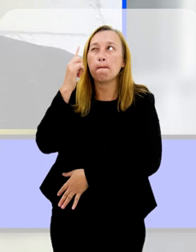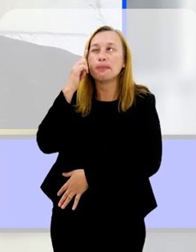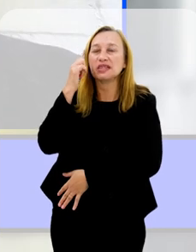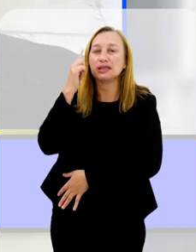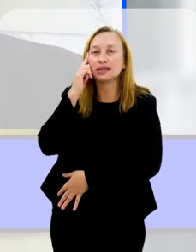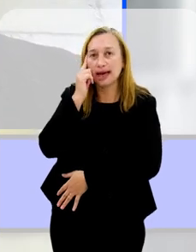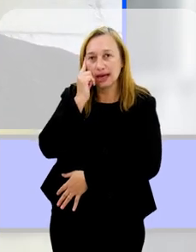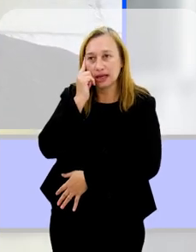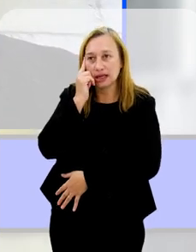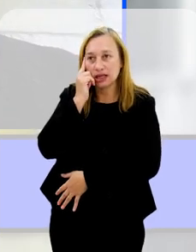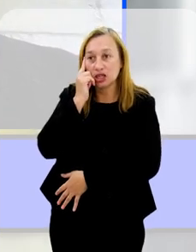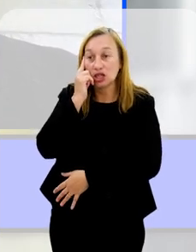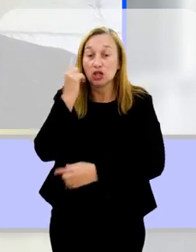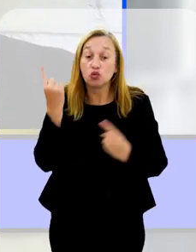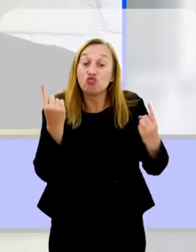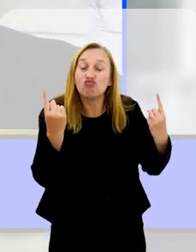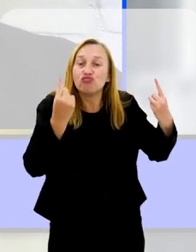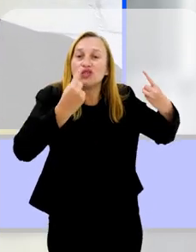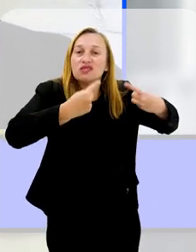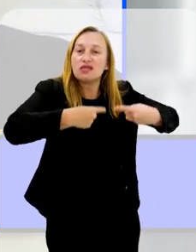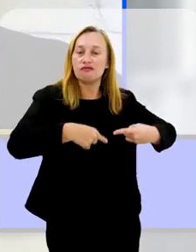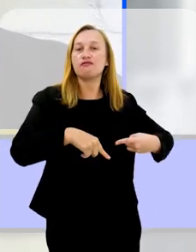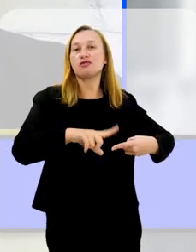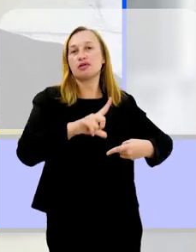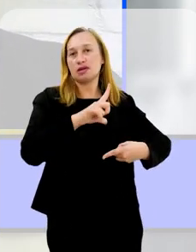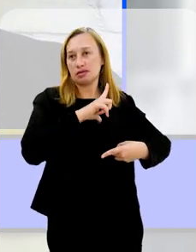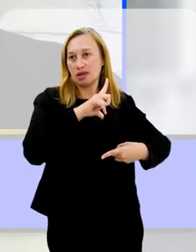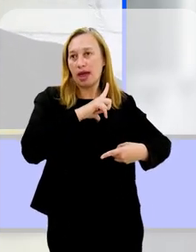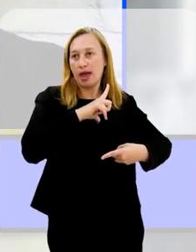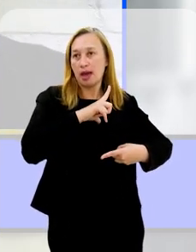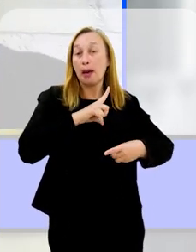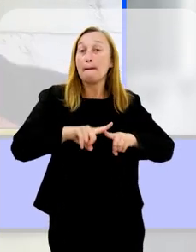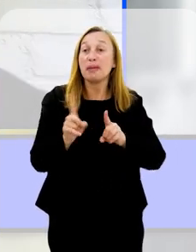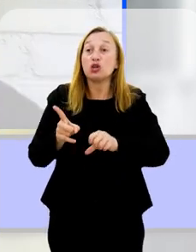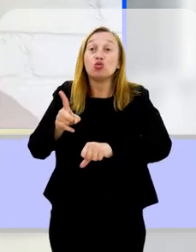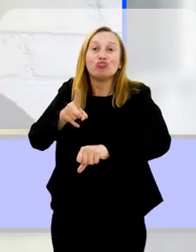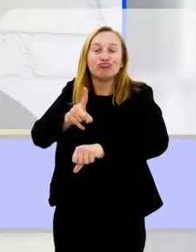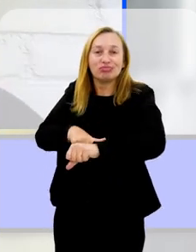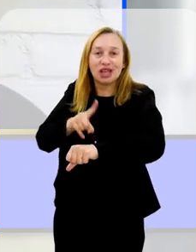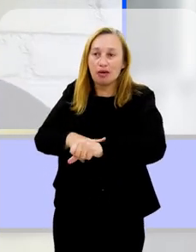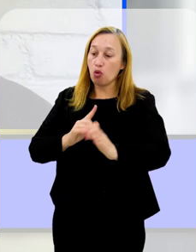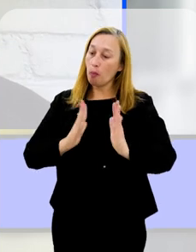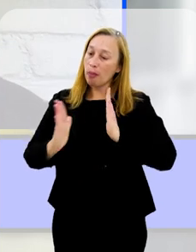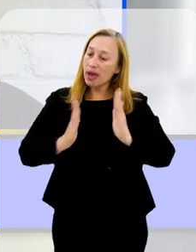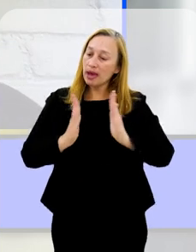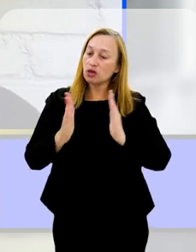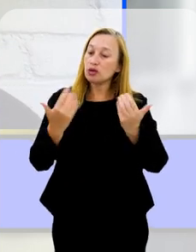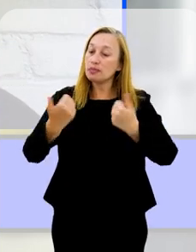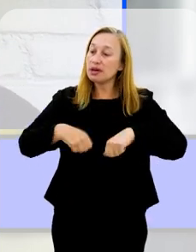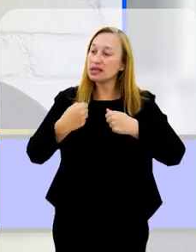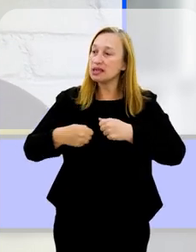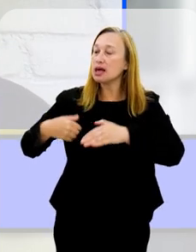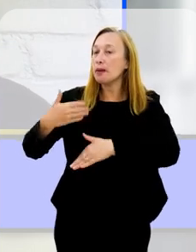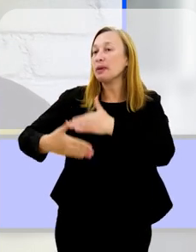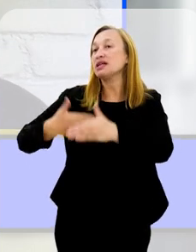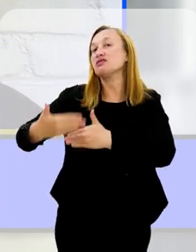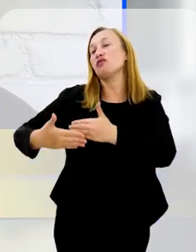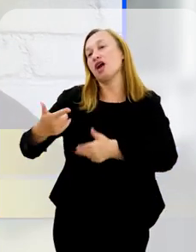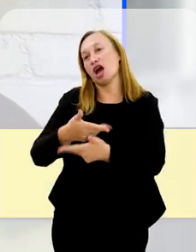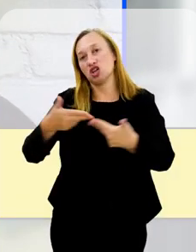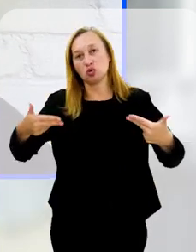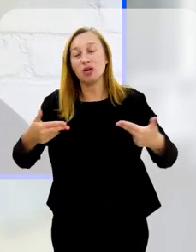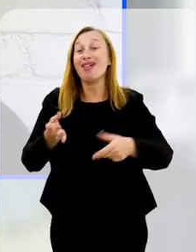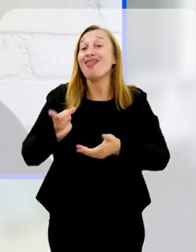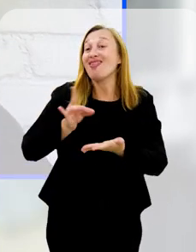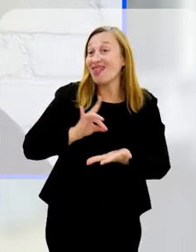noção do desafio que ele tem, mas também do tempo que ele necessita para desenvolver as